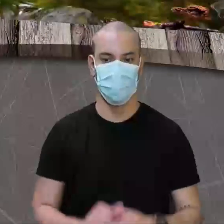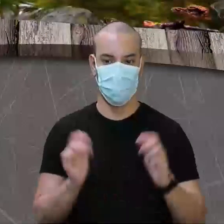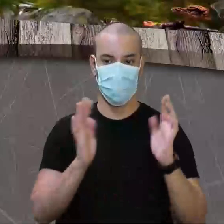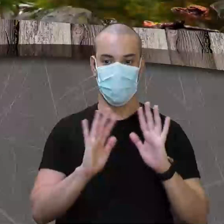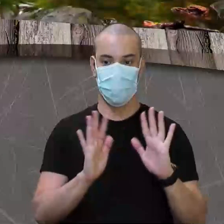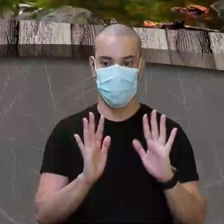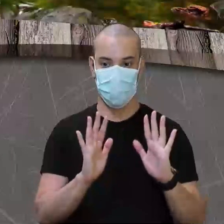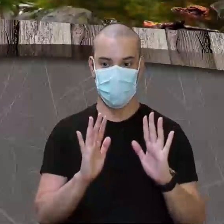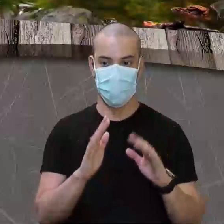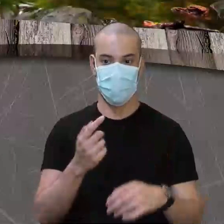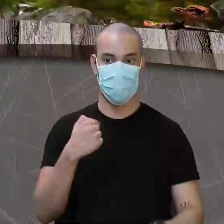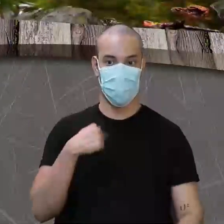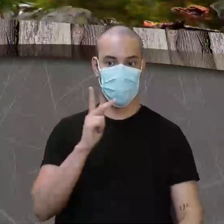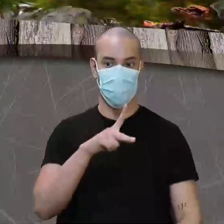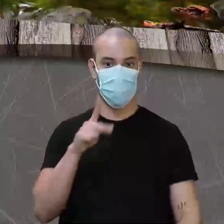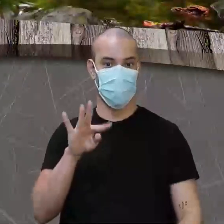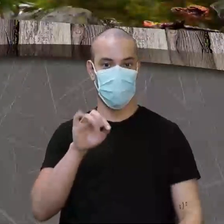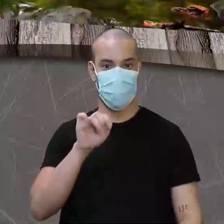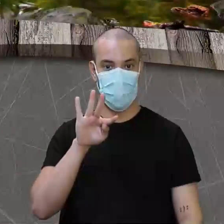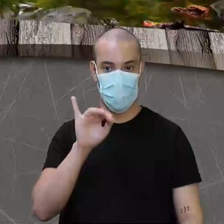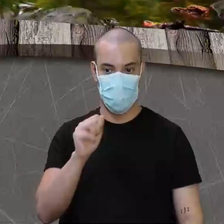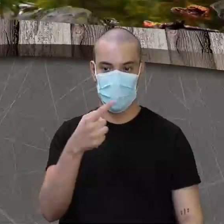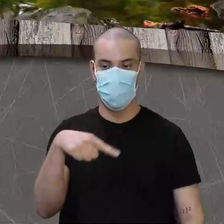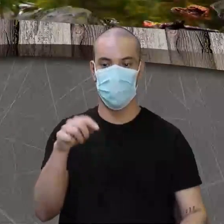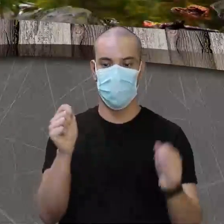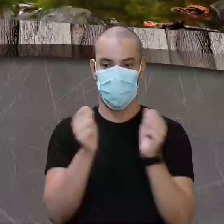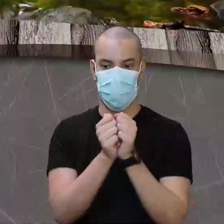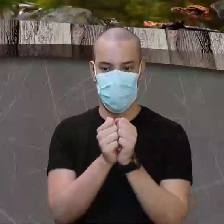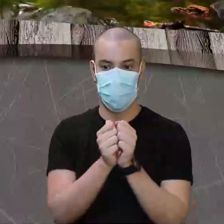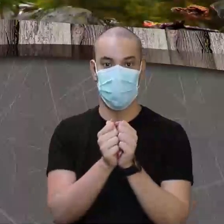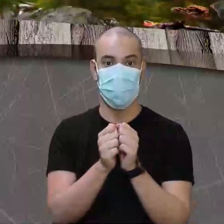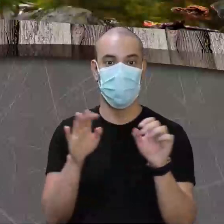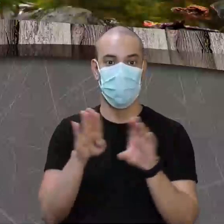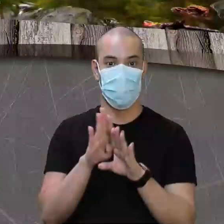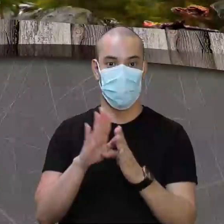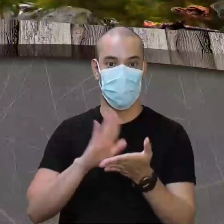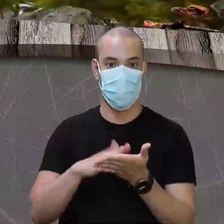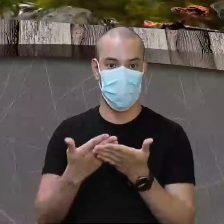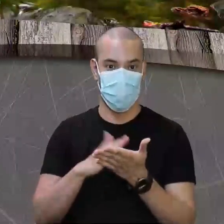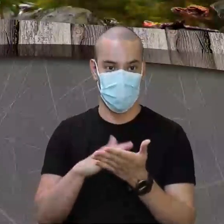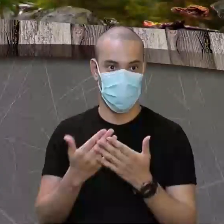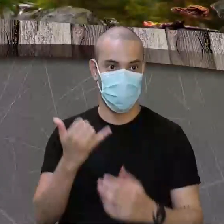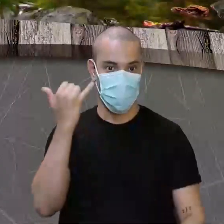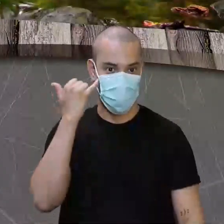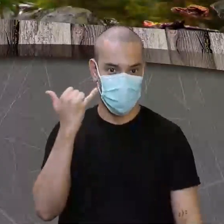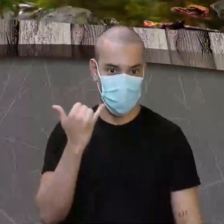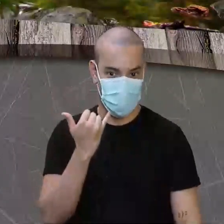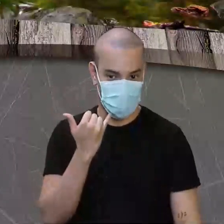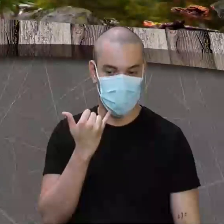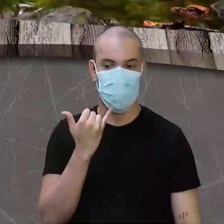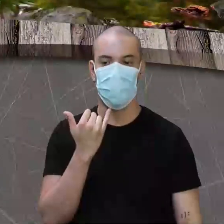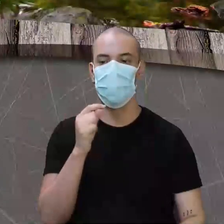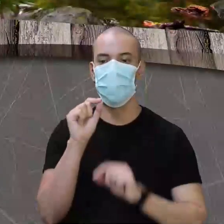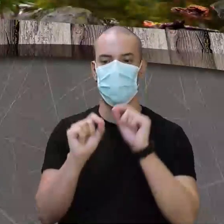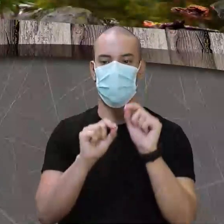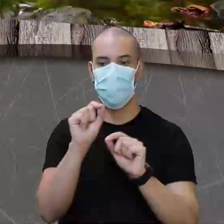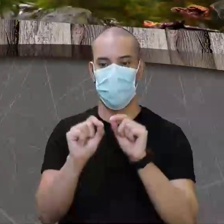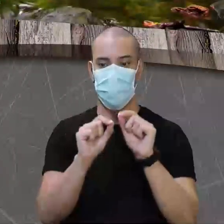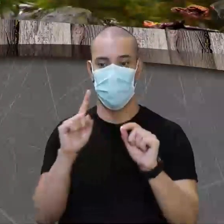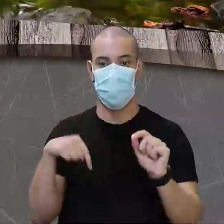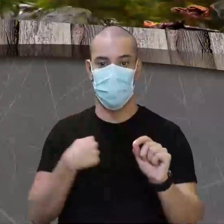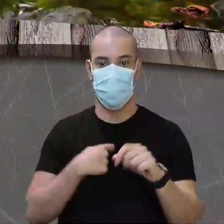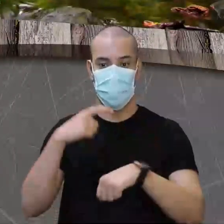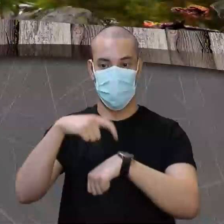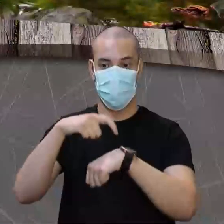Fala, galera! Professora Tabita aqui com você, juntamente com o nosso Vitor Lobinho. E nós estamos aqui para